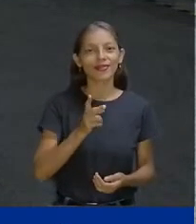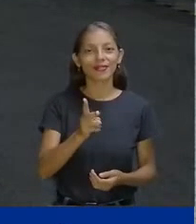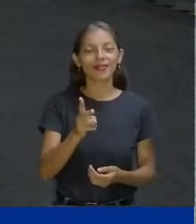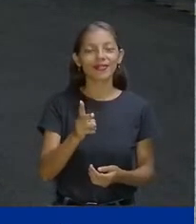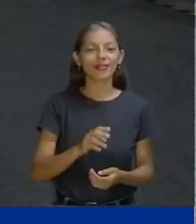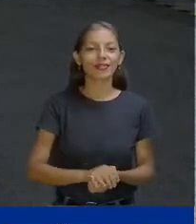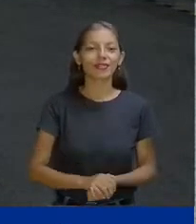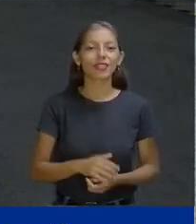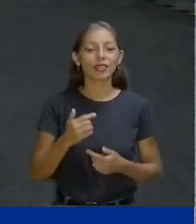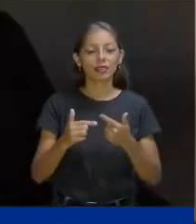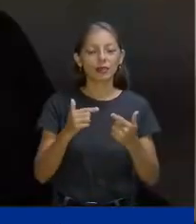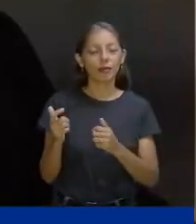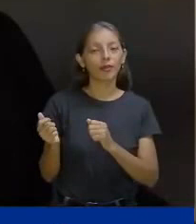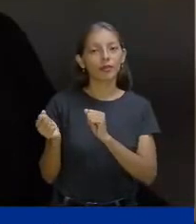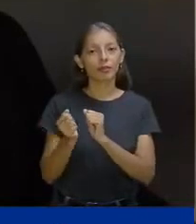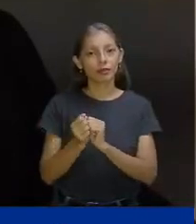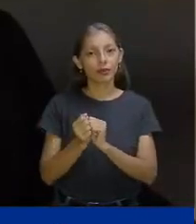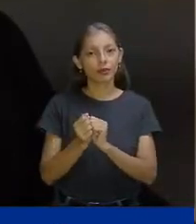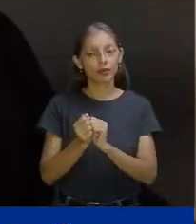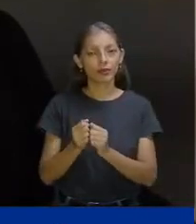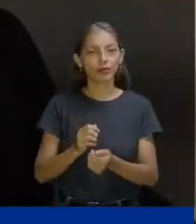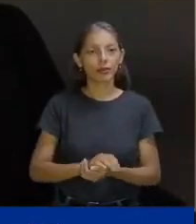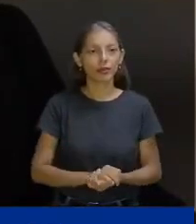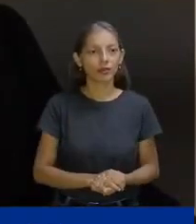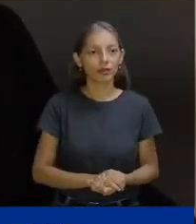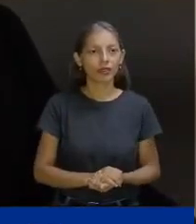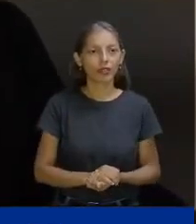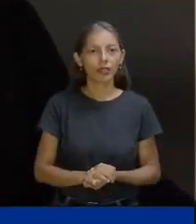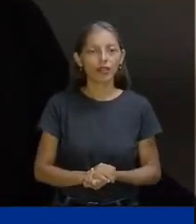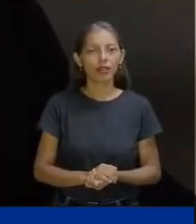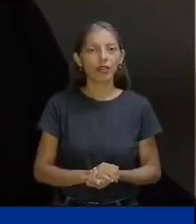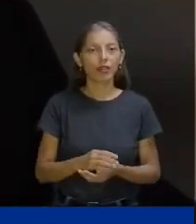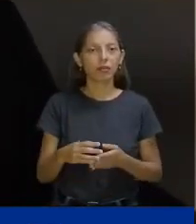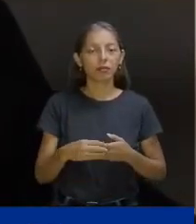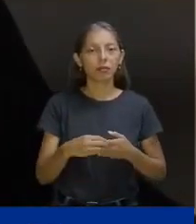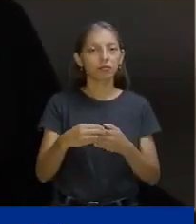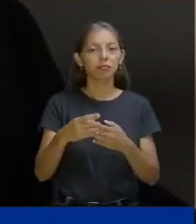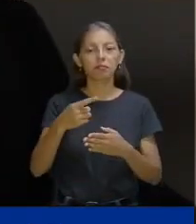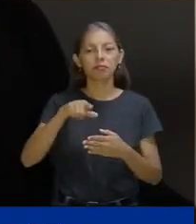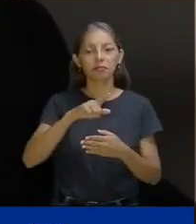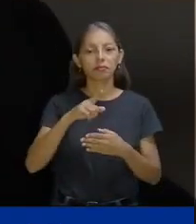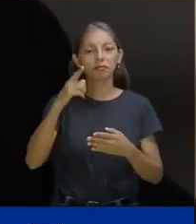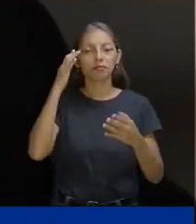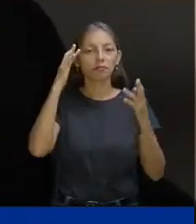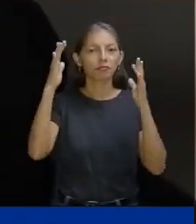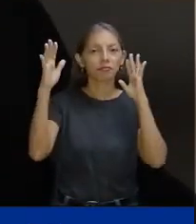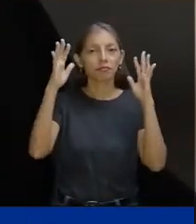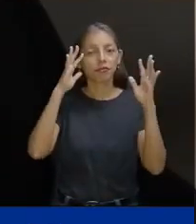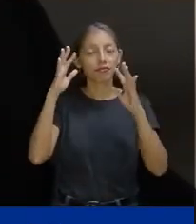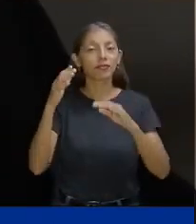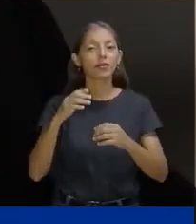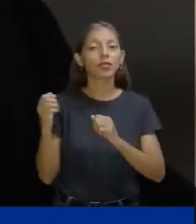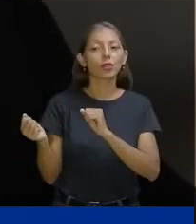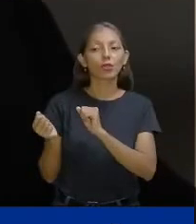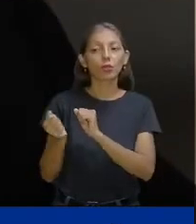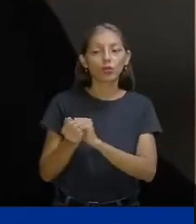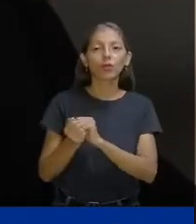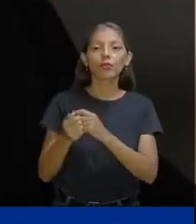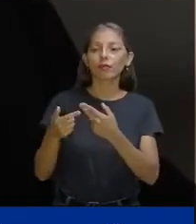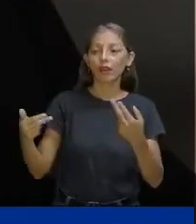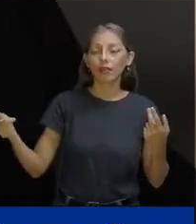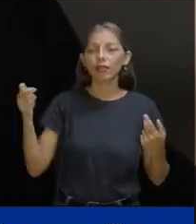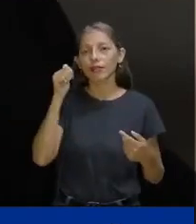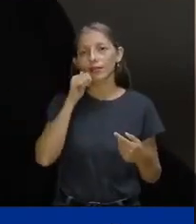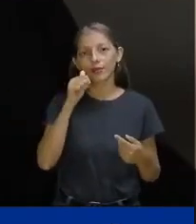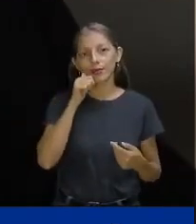valorosas mulheres, né, que conduzem, que nos conduzem sempre à racionalidade, juntamente com a Paola e com a Tina, que realmente